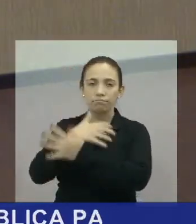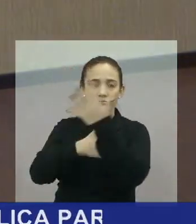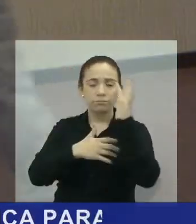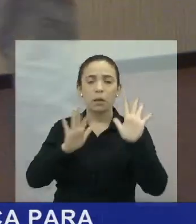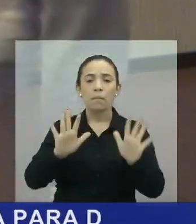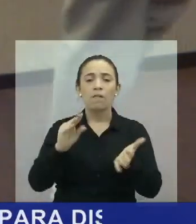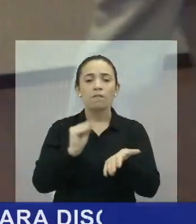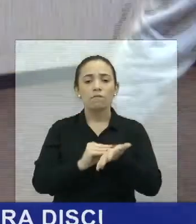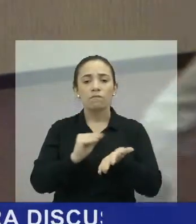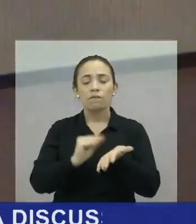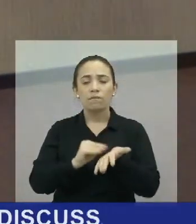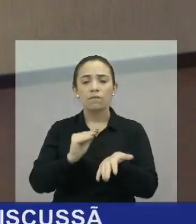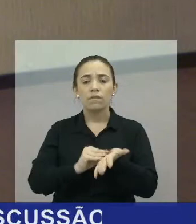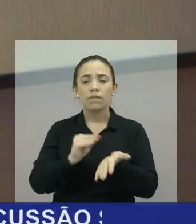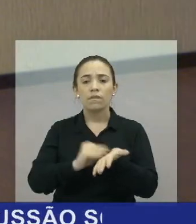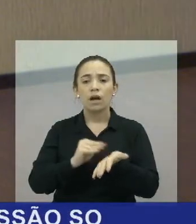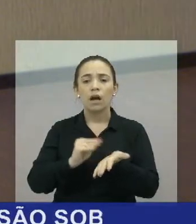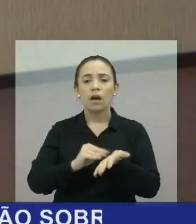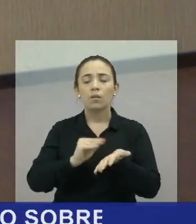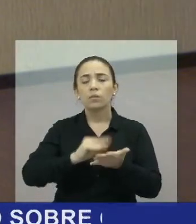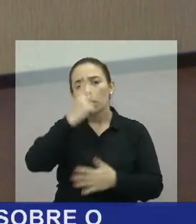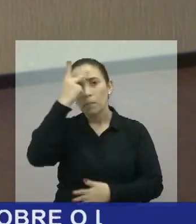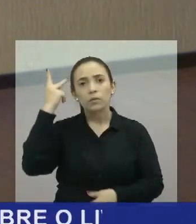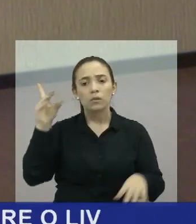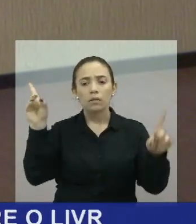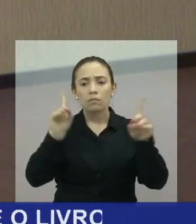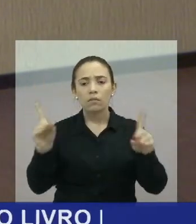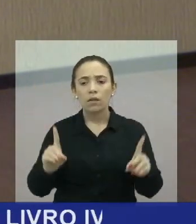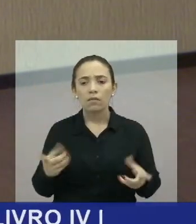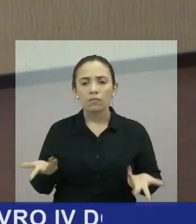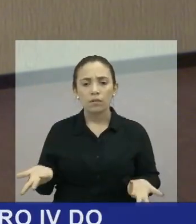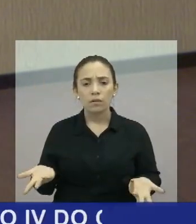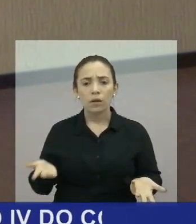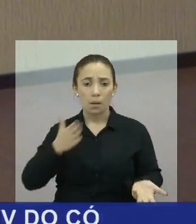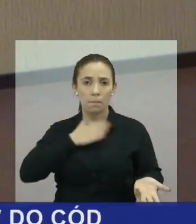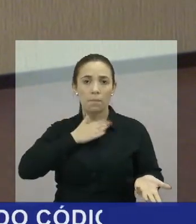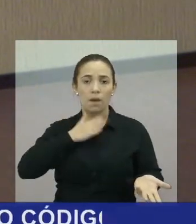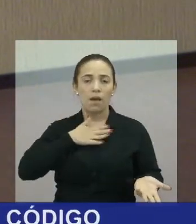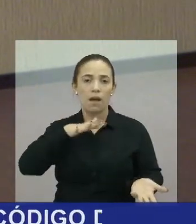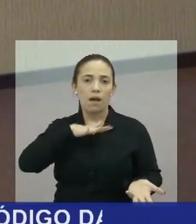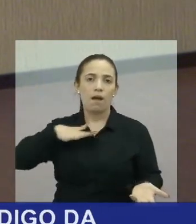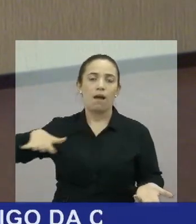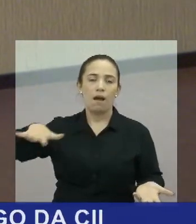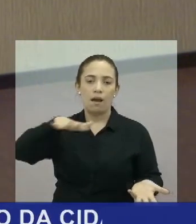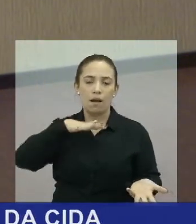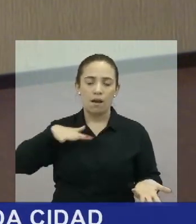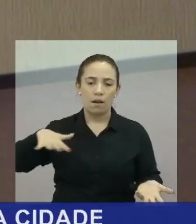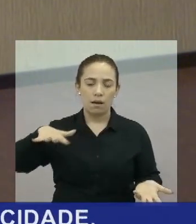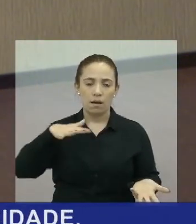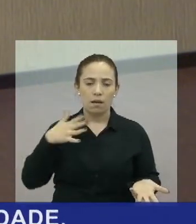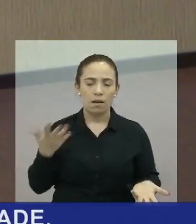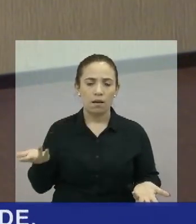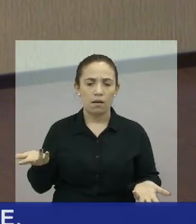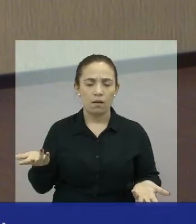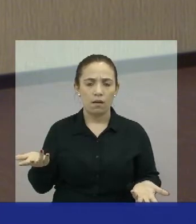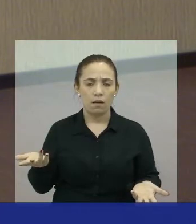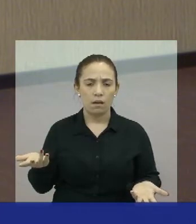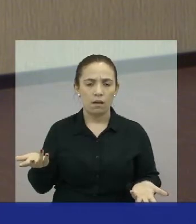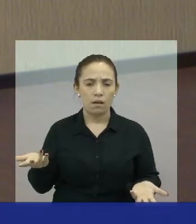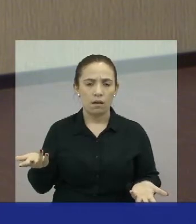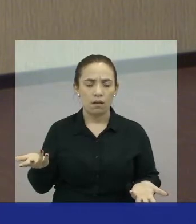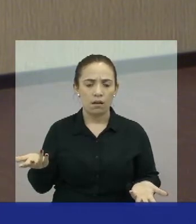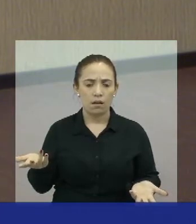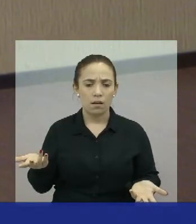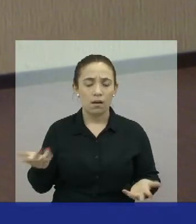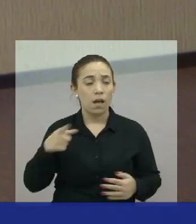faltou a promotoria do idoso e da pessoa com deficiência, que é a minha praia. Né? Com licença, o doutor Enéas